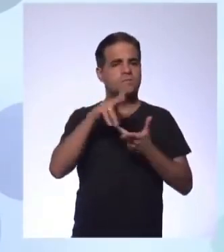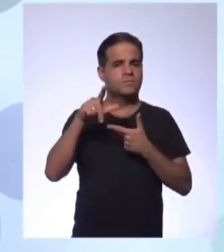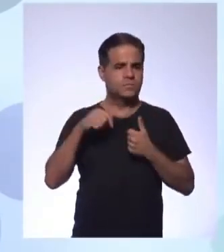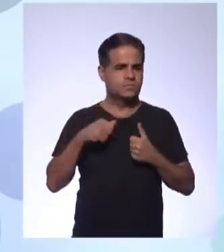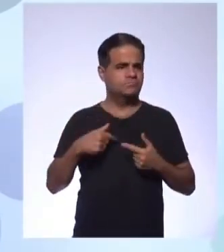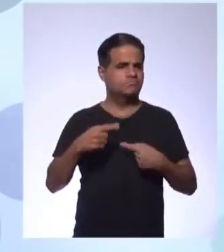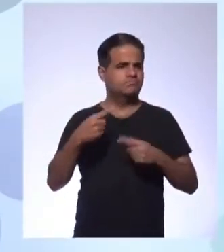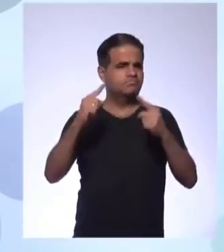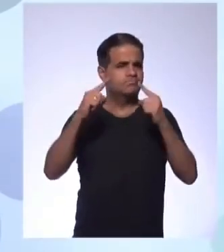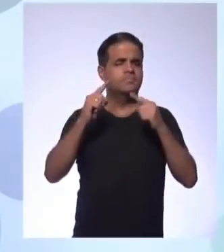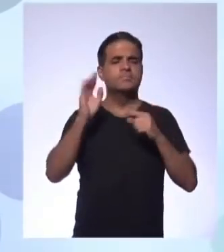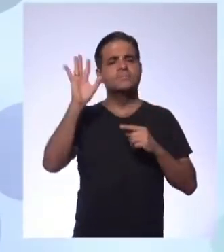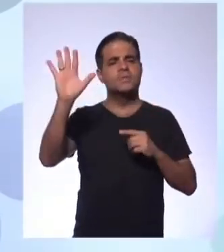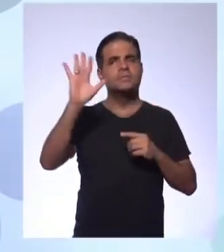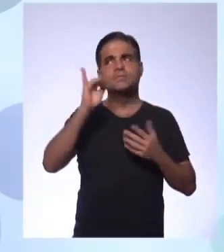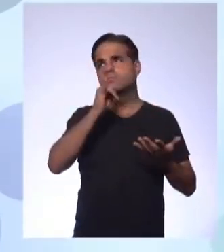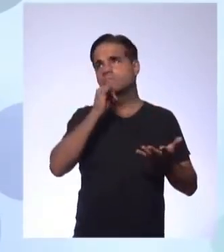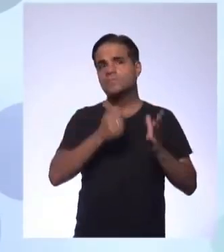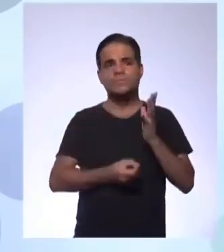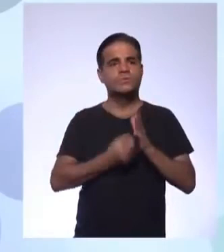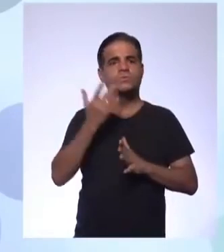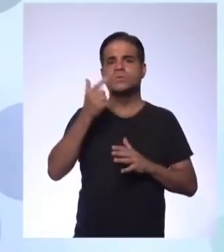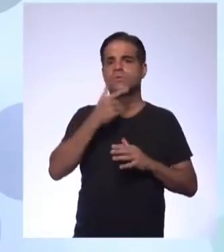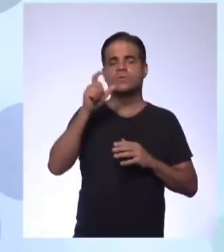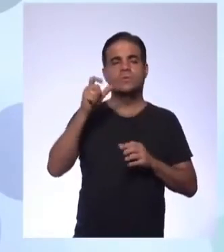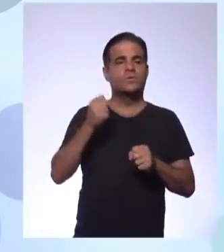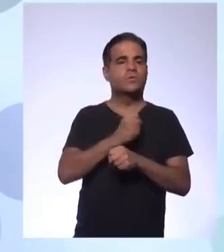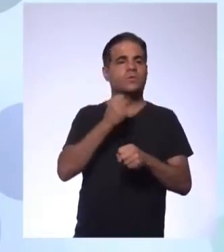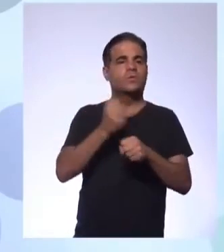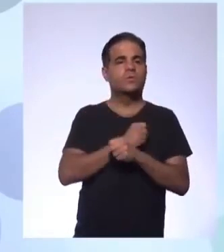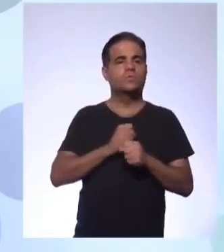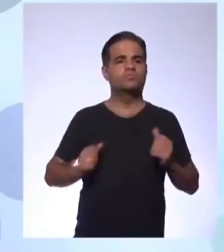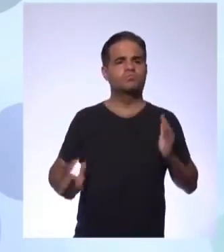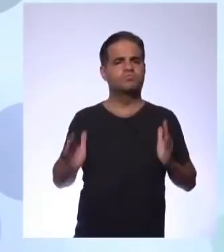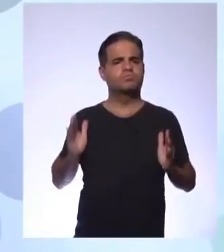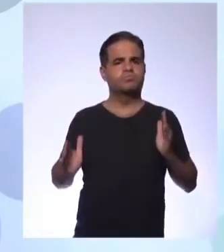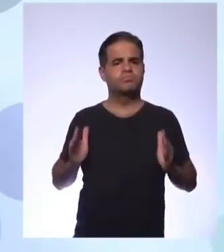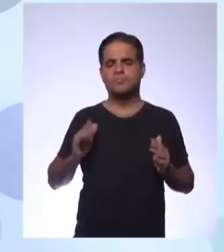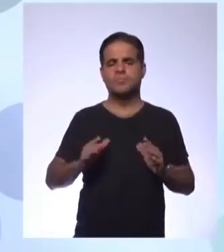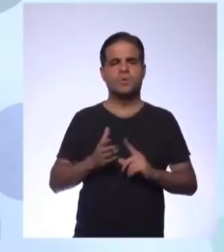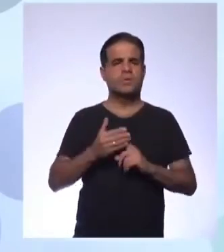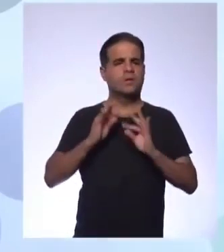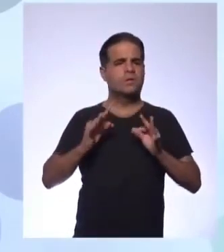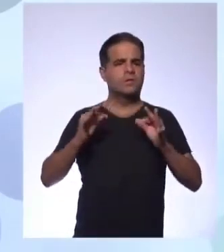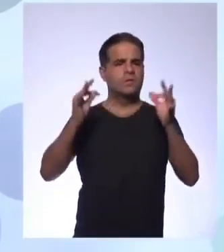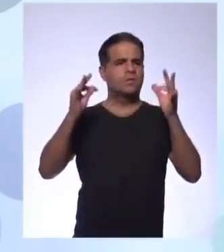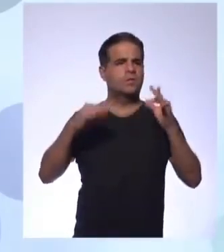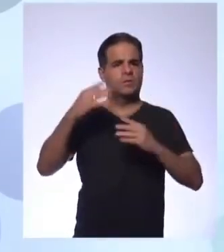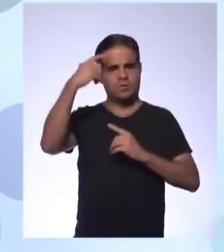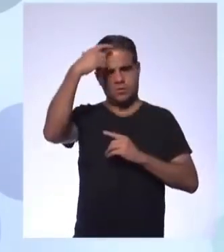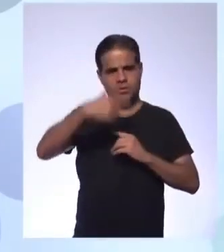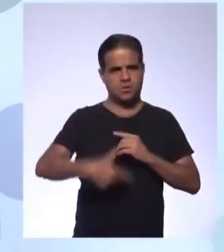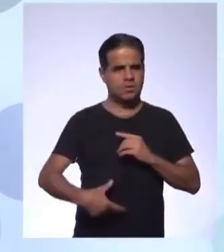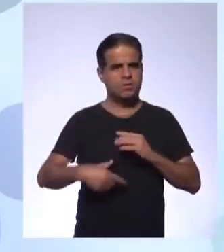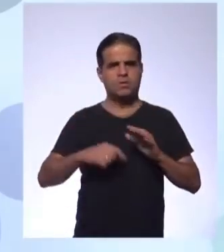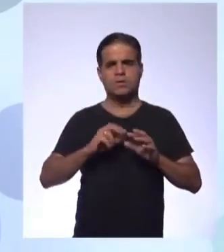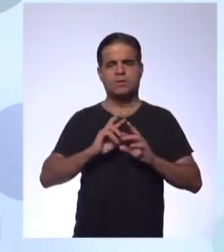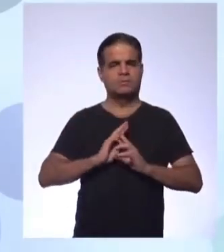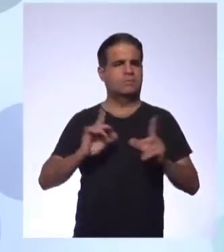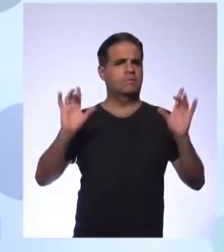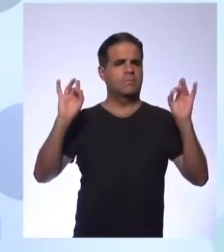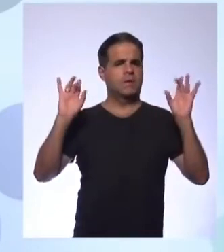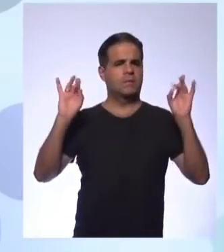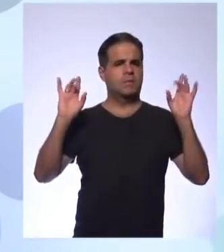relação. Imagina surgir um cara que constrói um robô totalmente tecnológico, que que é uma armadura cibernética e